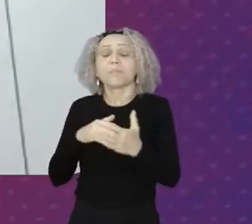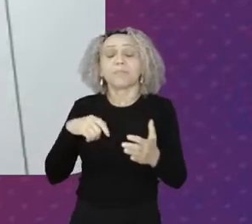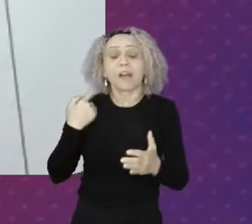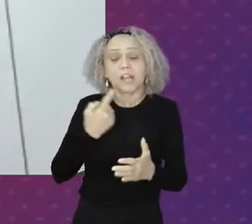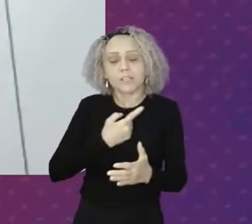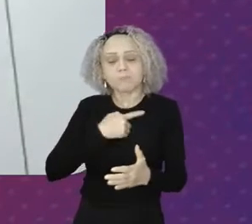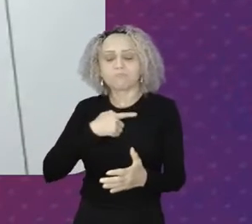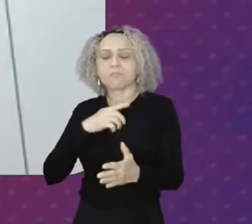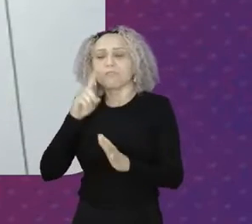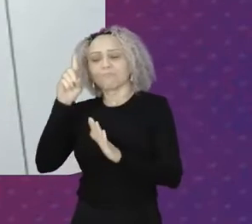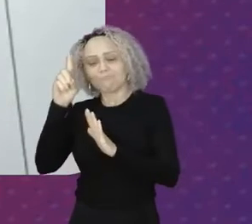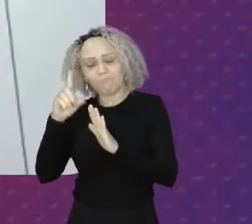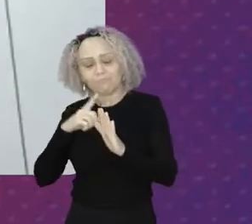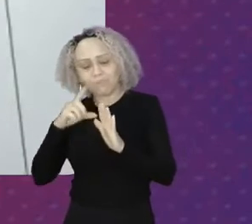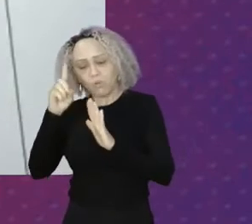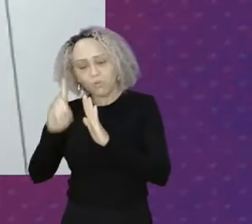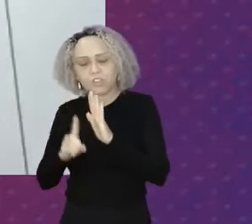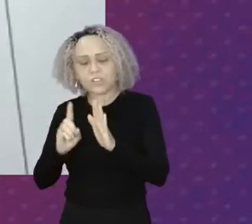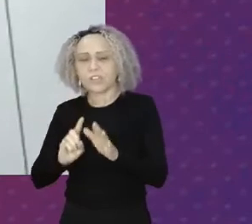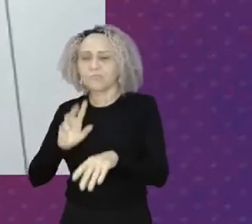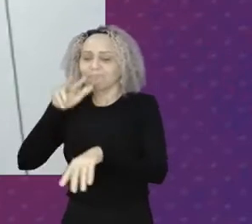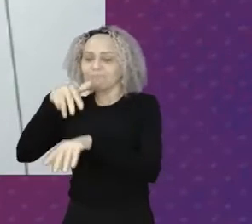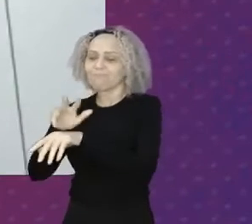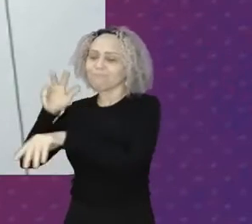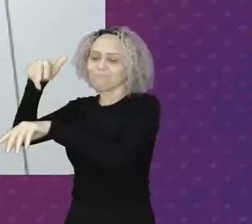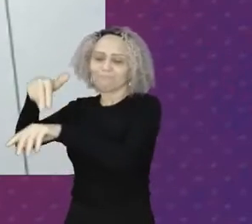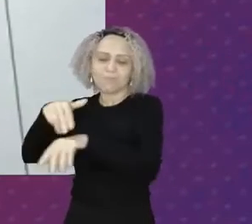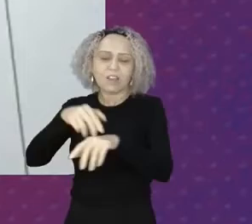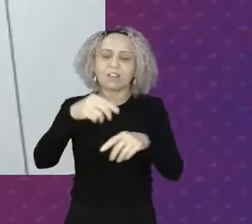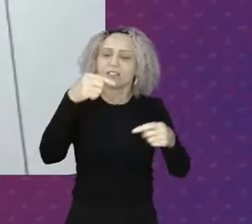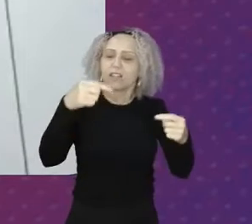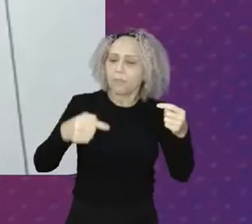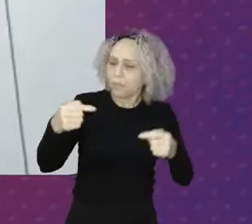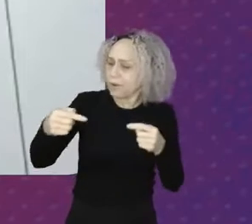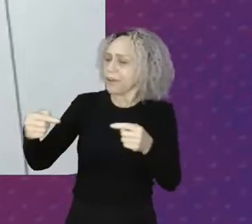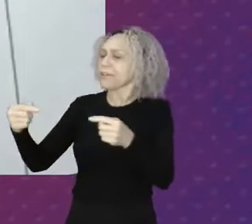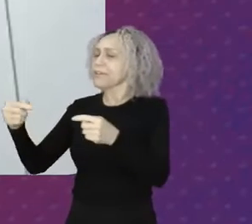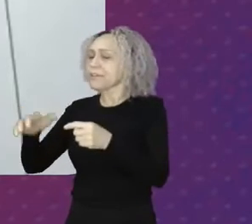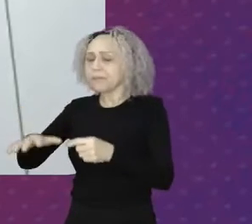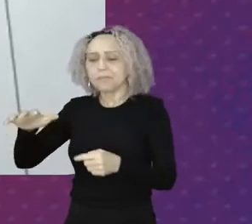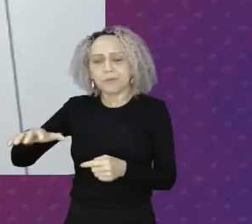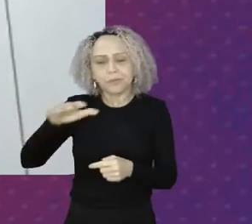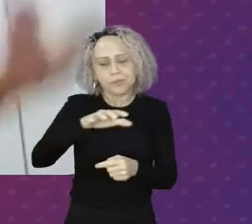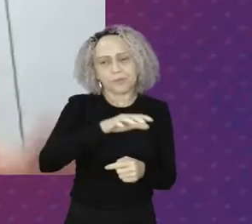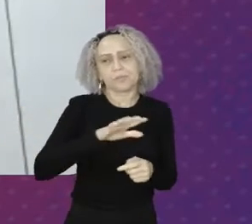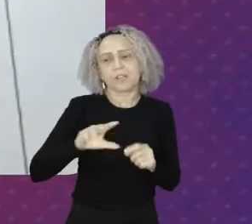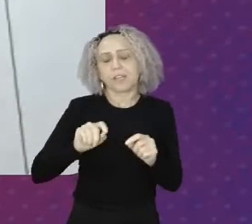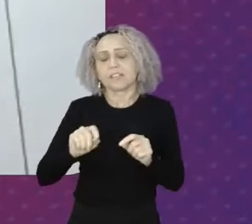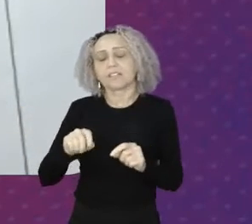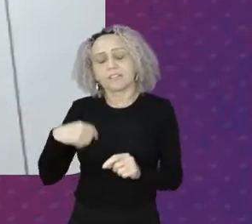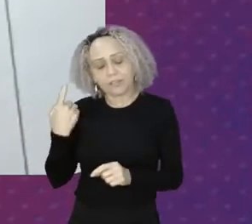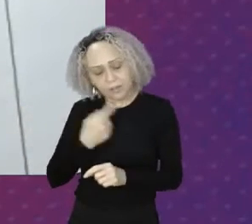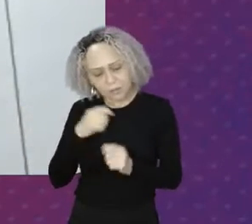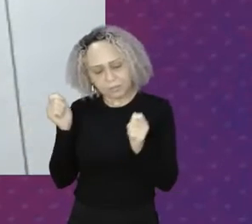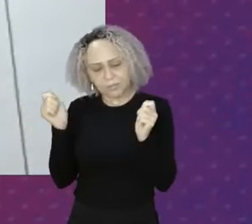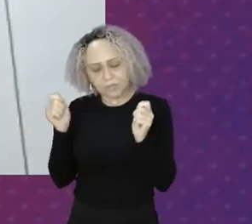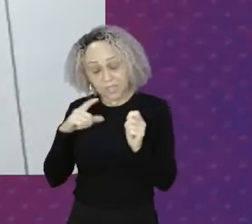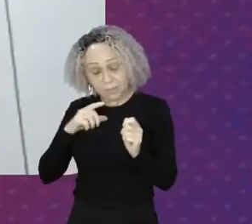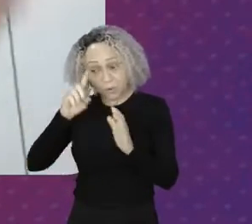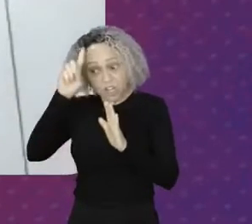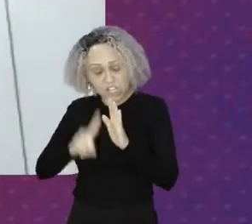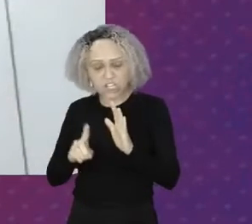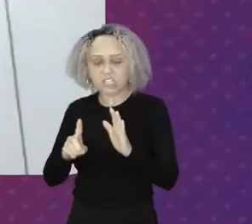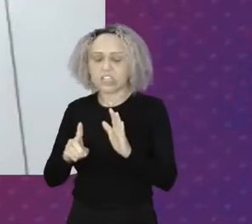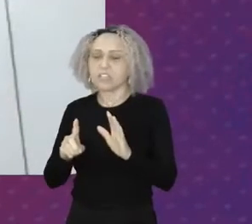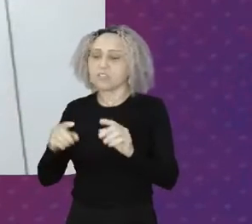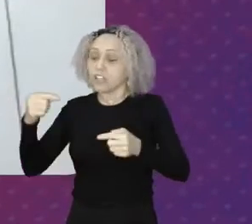A gente tem o direito de ocupar esses espaços, de fazer parte das discussões para decidir sobre os grandes temas nacionais, sobre os